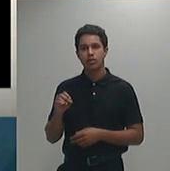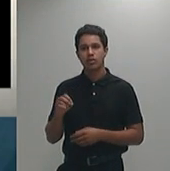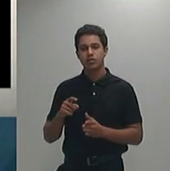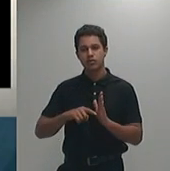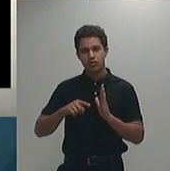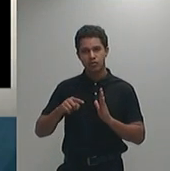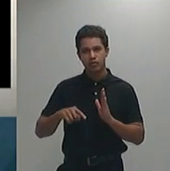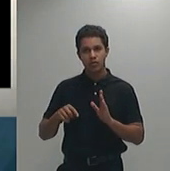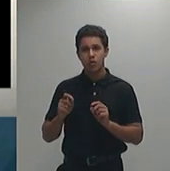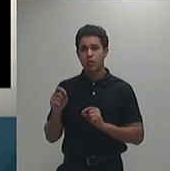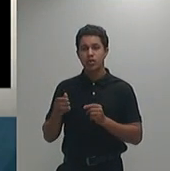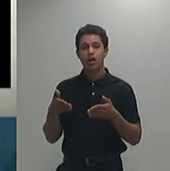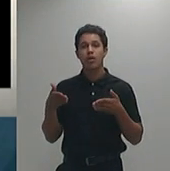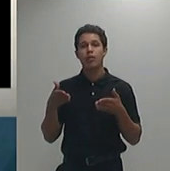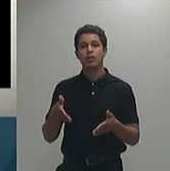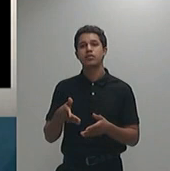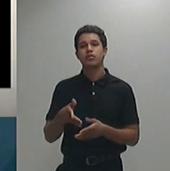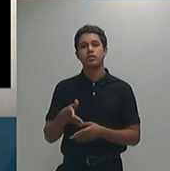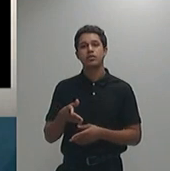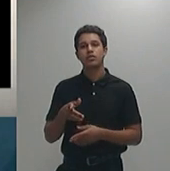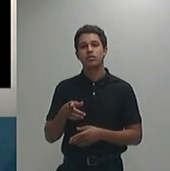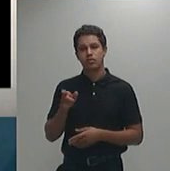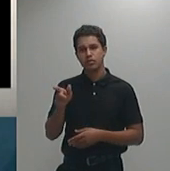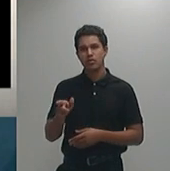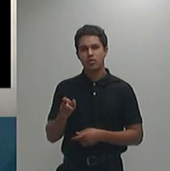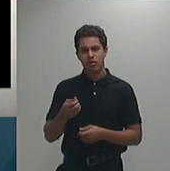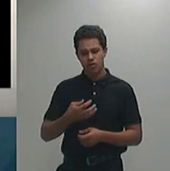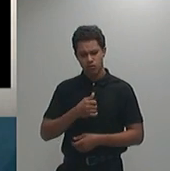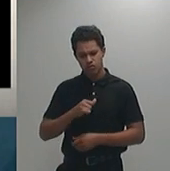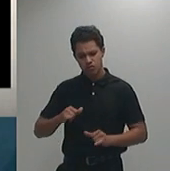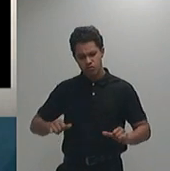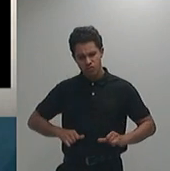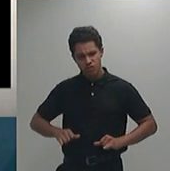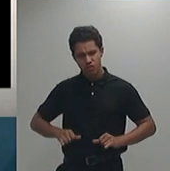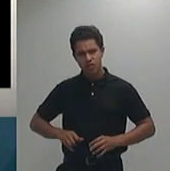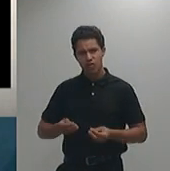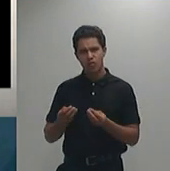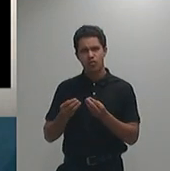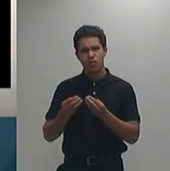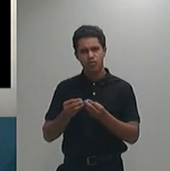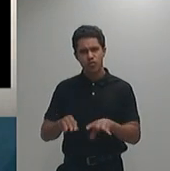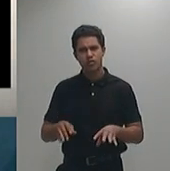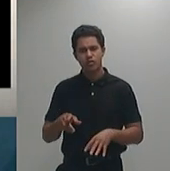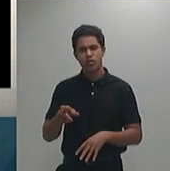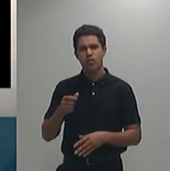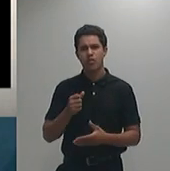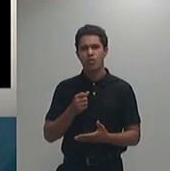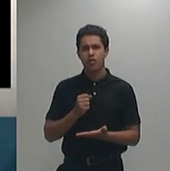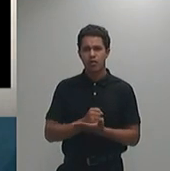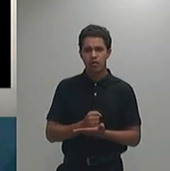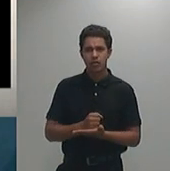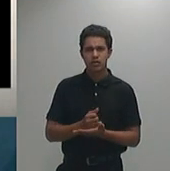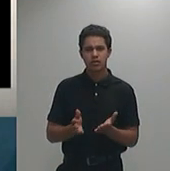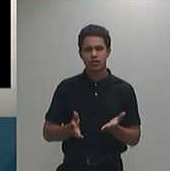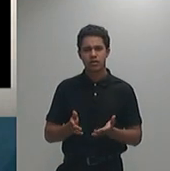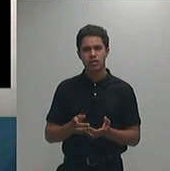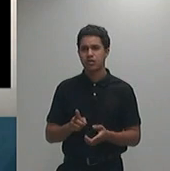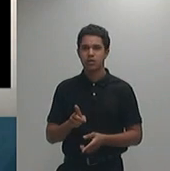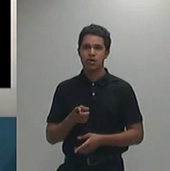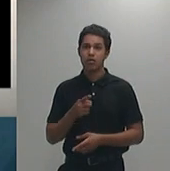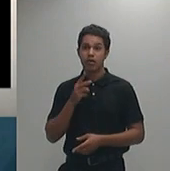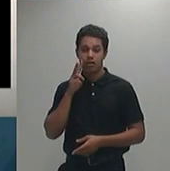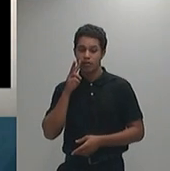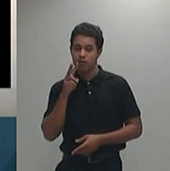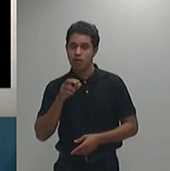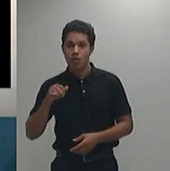participação acionária difícil ele sofreu prejuízo por fatos praticados pelo contrário ou não ele viu uma oportunidade